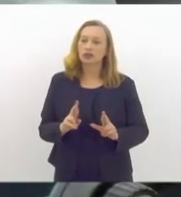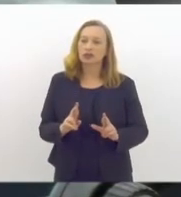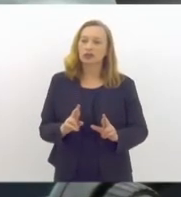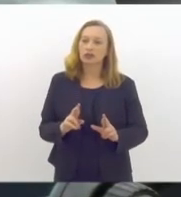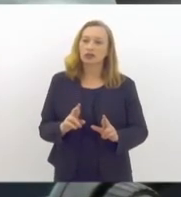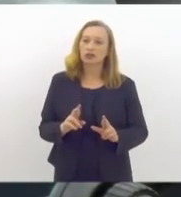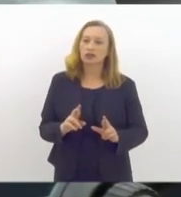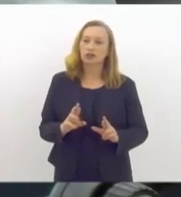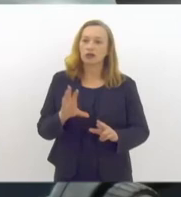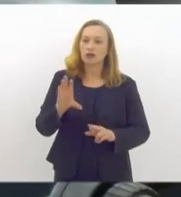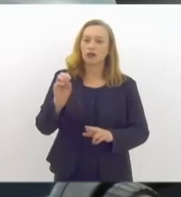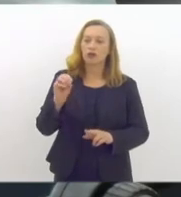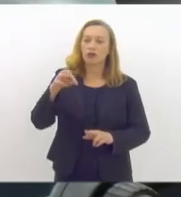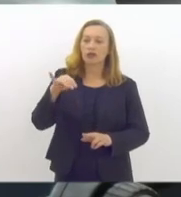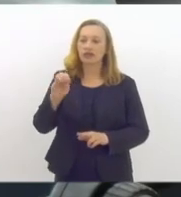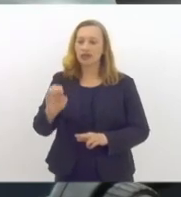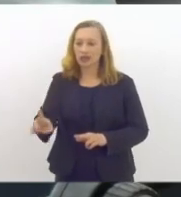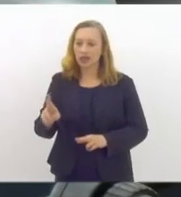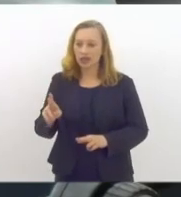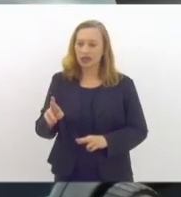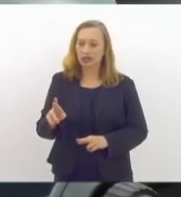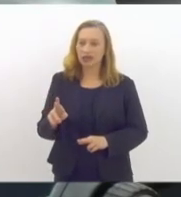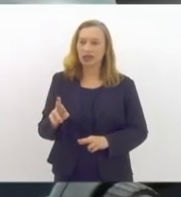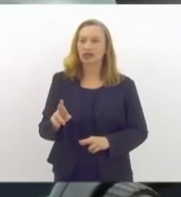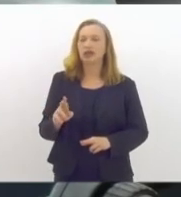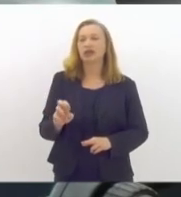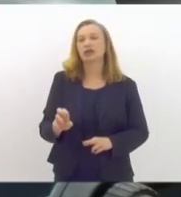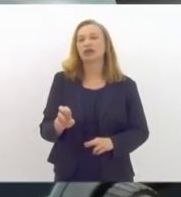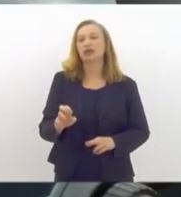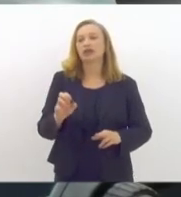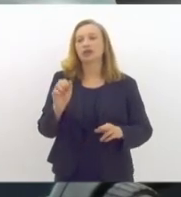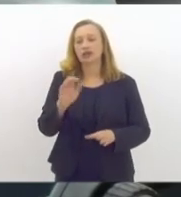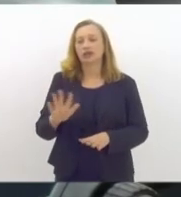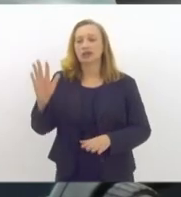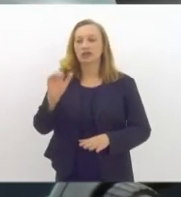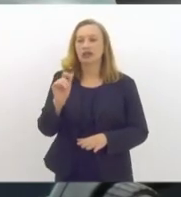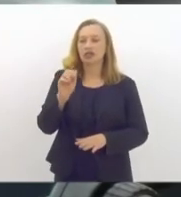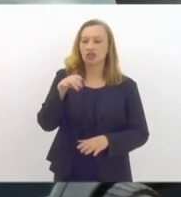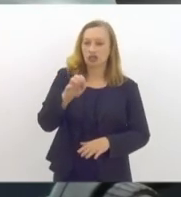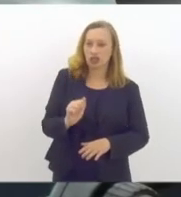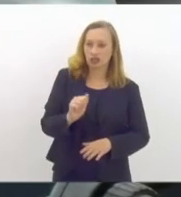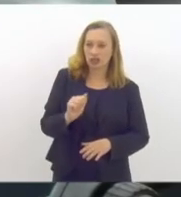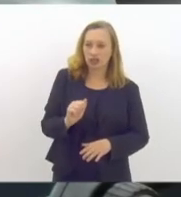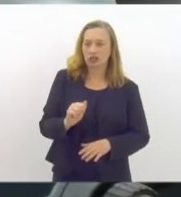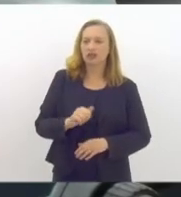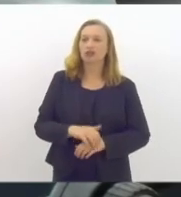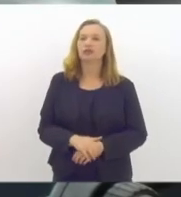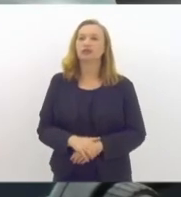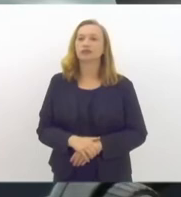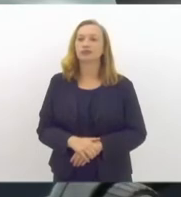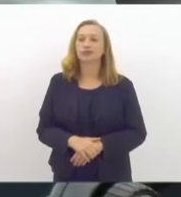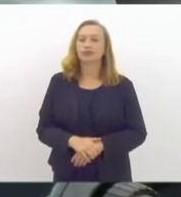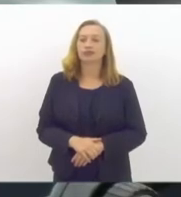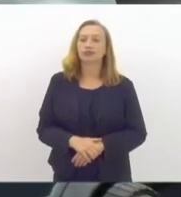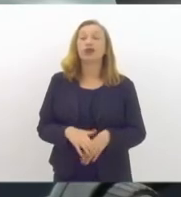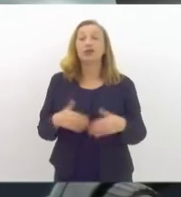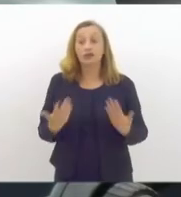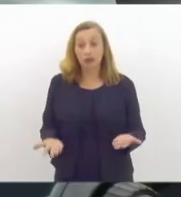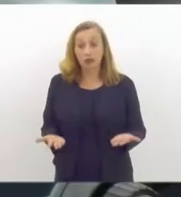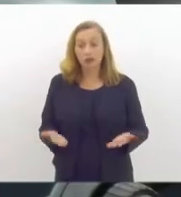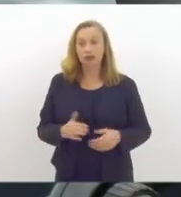comitês e mecanismo, e a agenda nacional é a representação do Comitê Nacional.